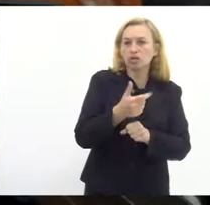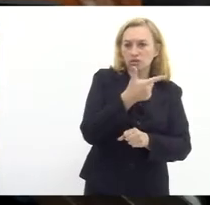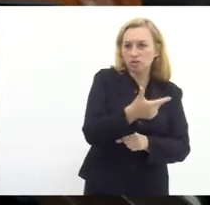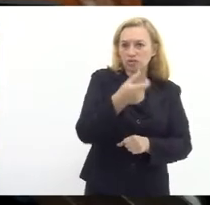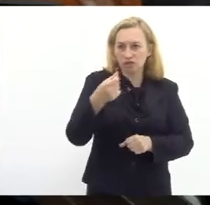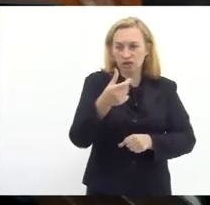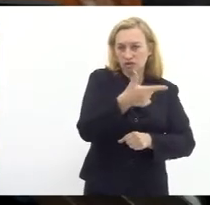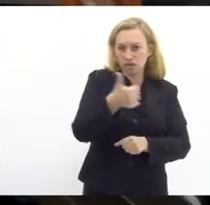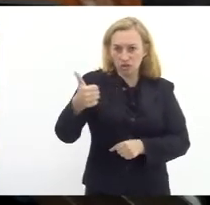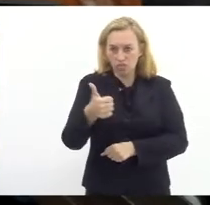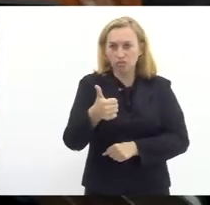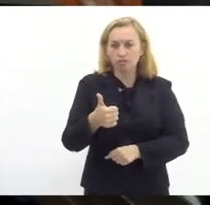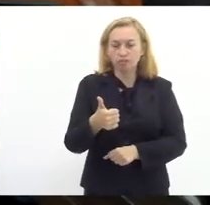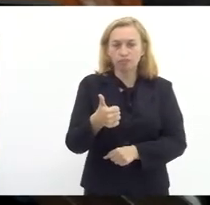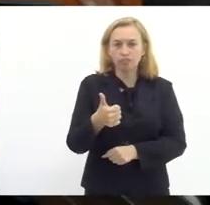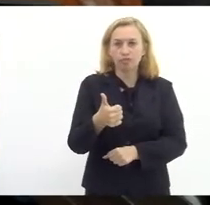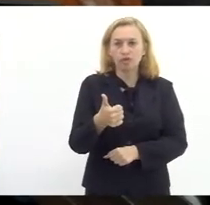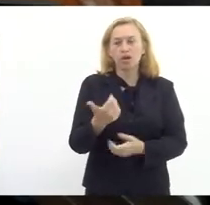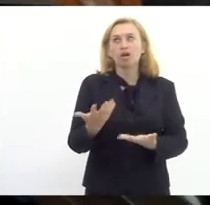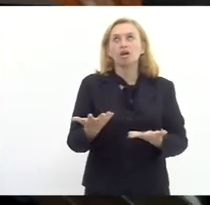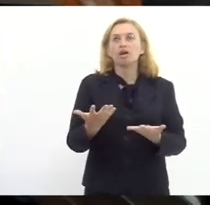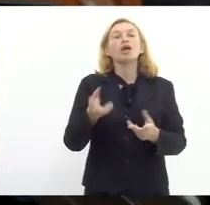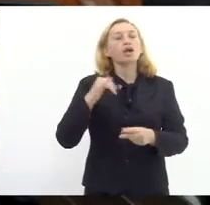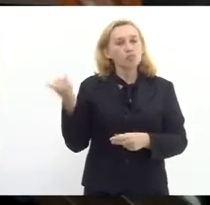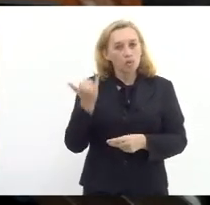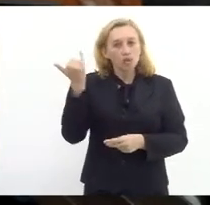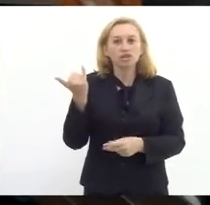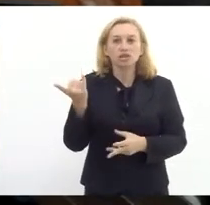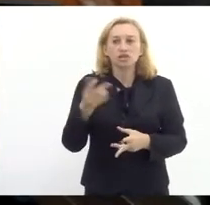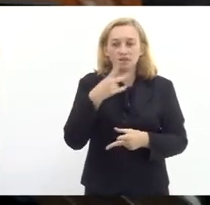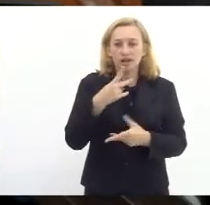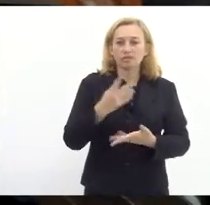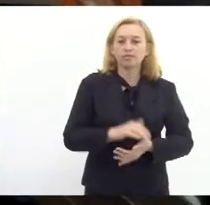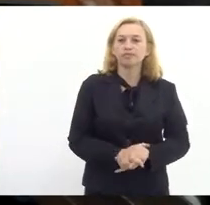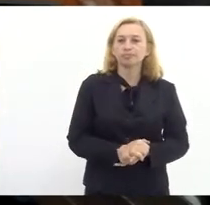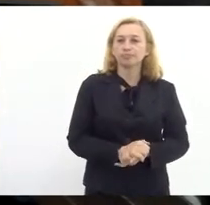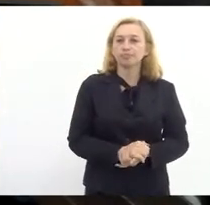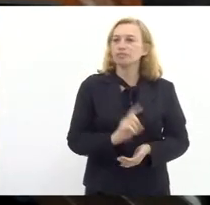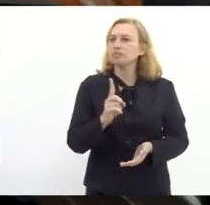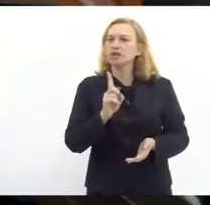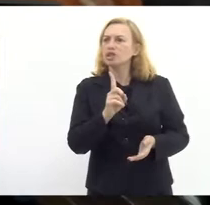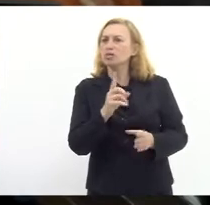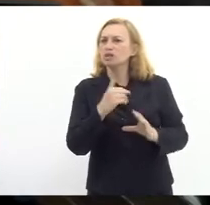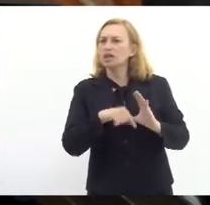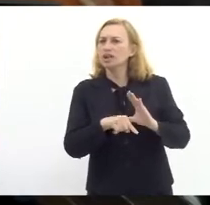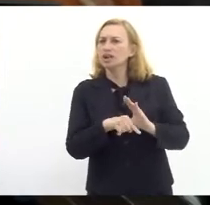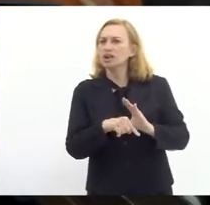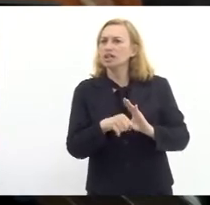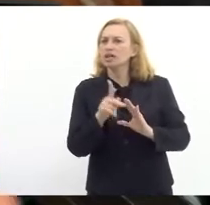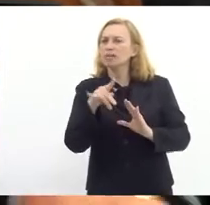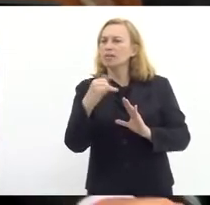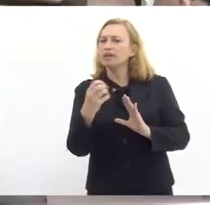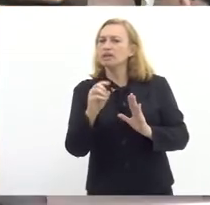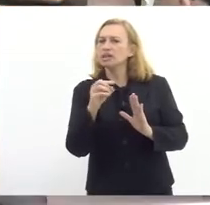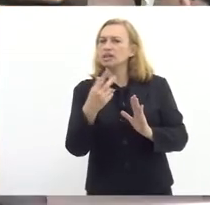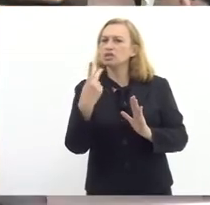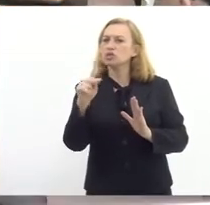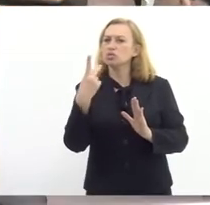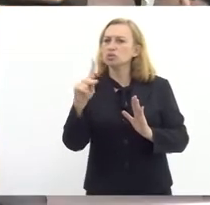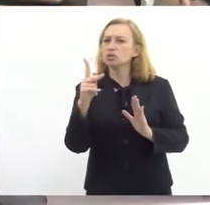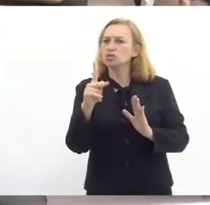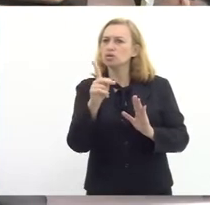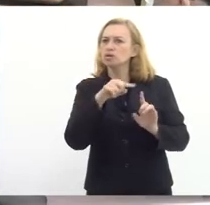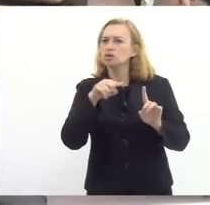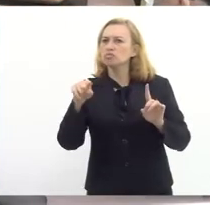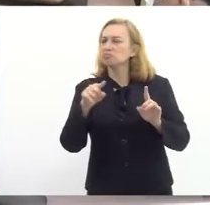ano 2021. É importante fazer essa distinção. Mas não está aqui na nossa planilha. Na sua planilha, na planilha da Getans,